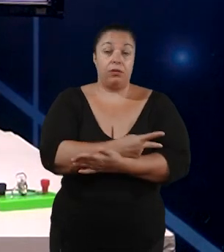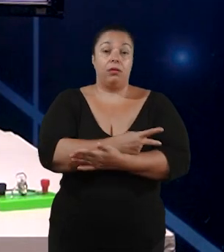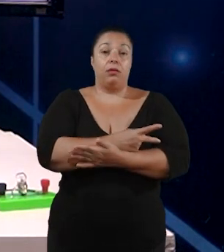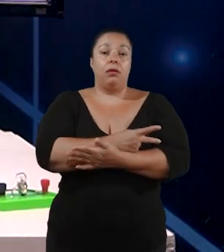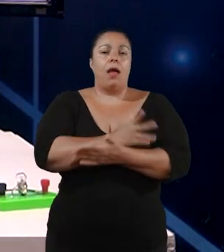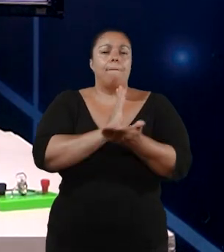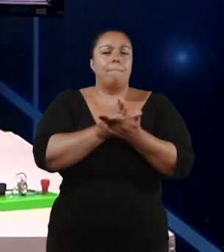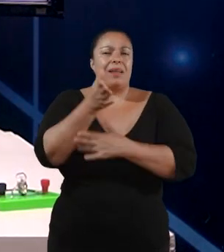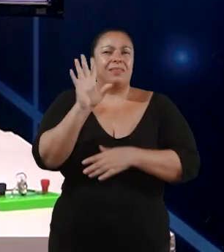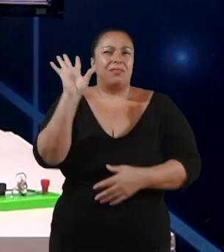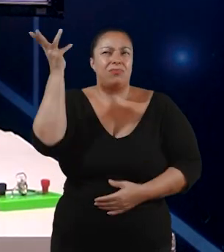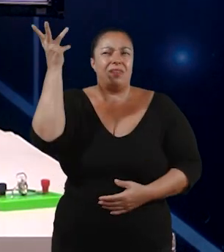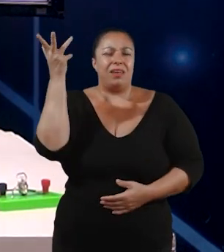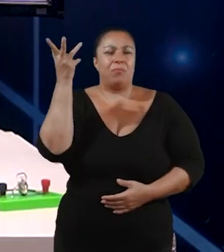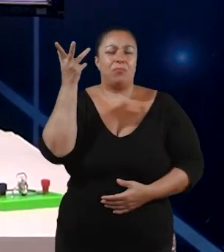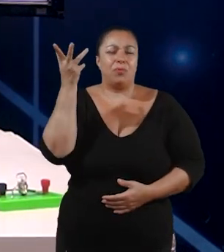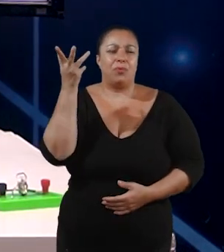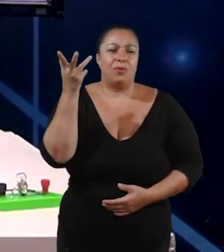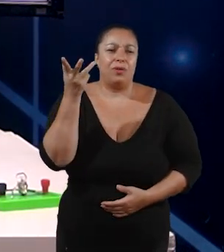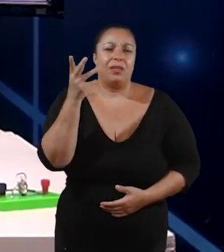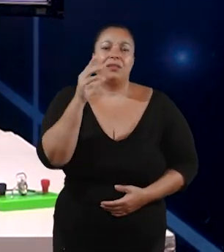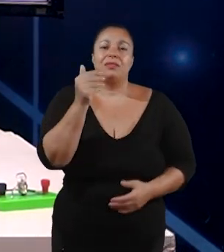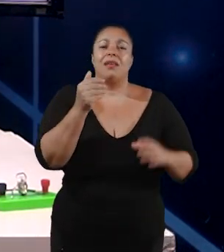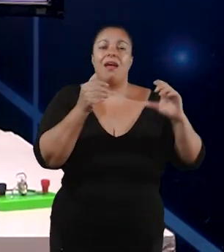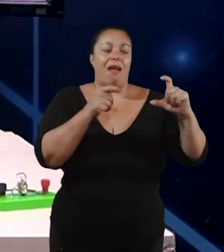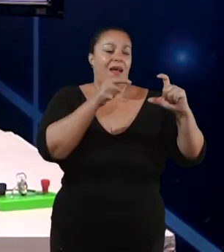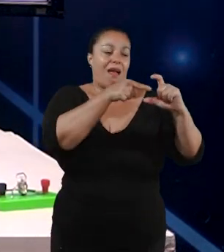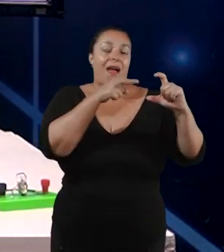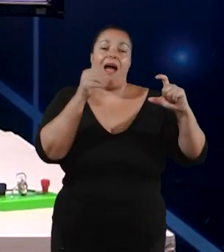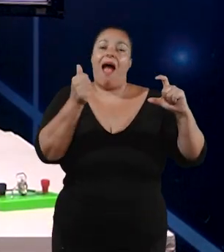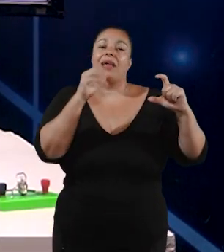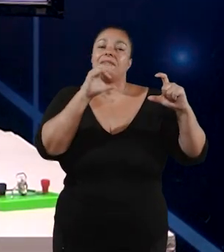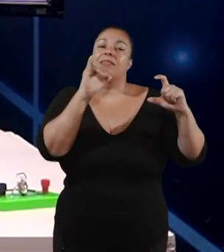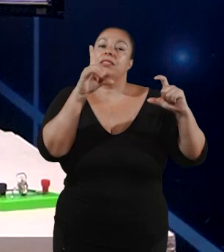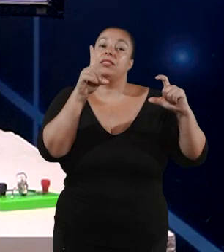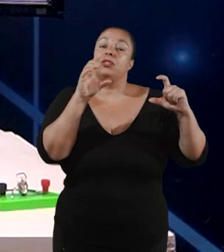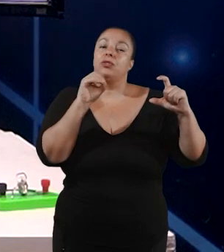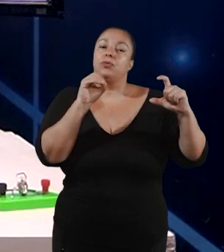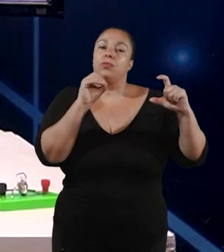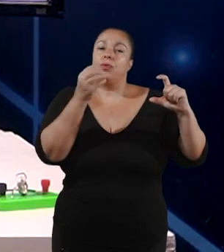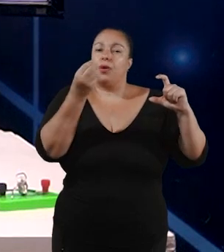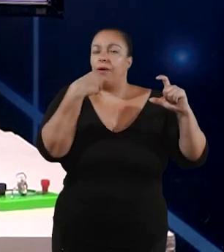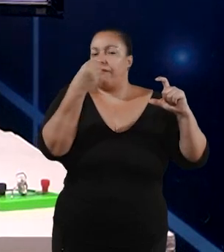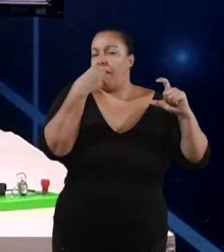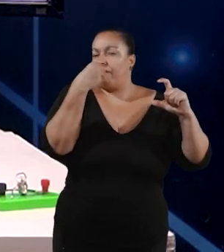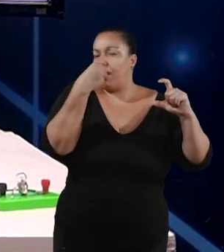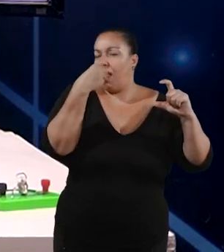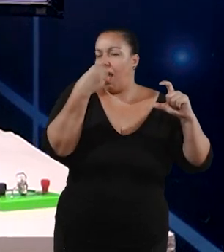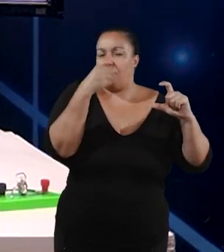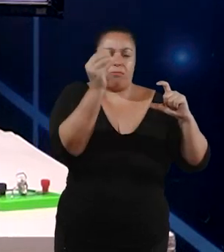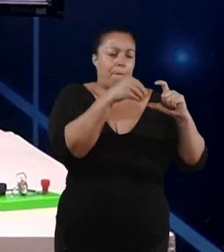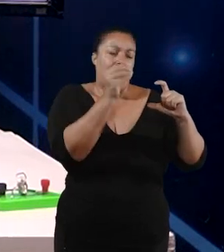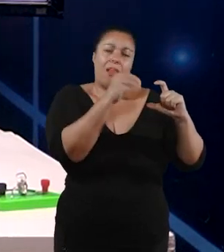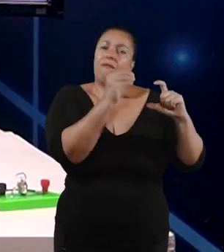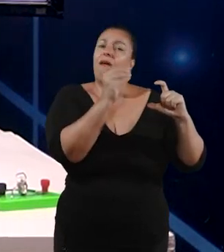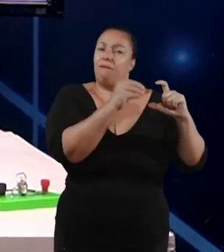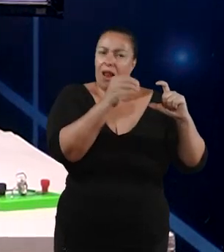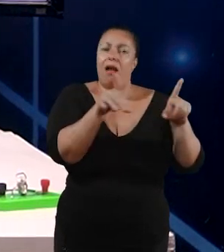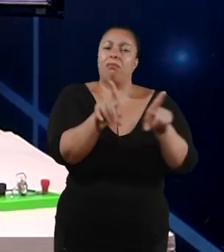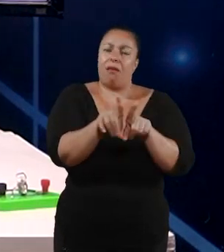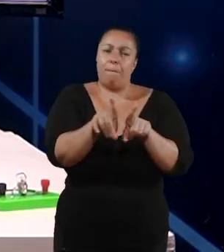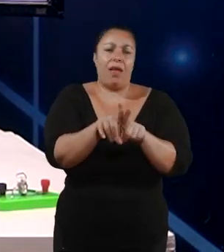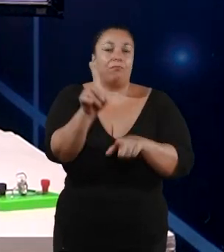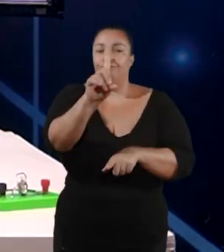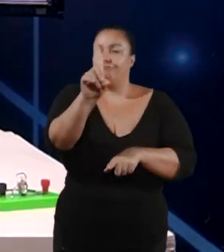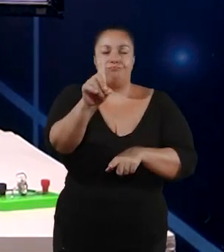com o passar do tempo, esse ácido ele perde a concentração dele, vai ficando fraquinho. Aí a pilha vai ficando fraquinha também, já não